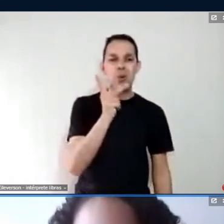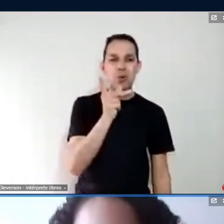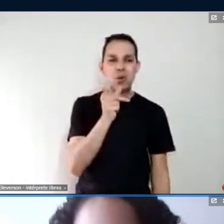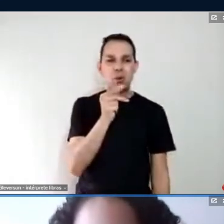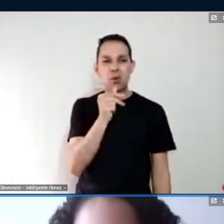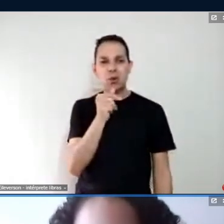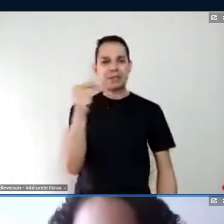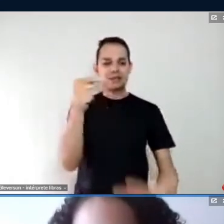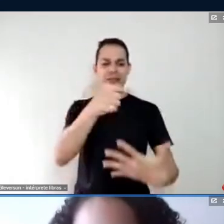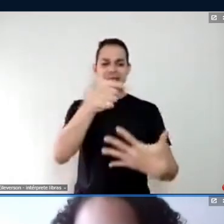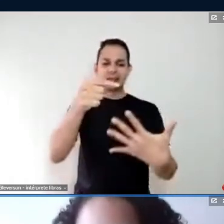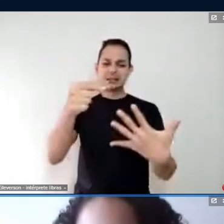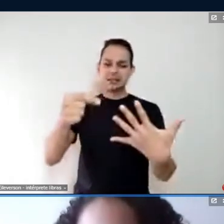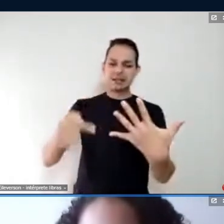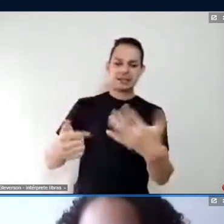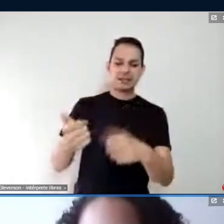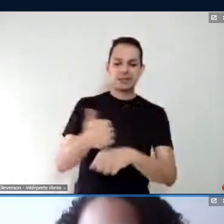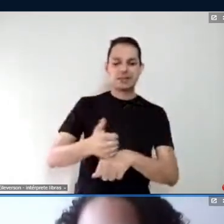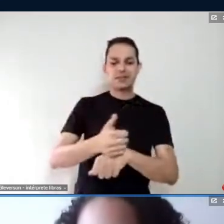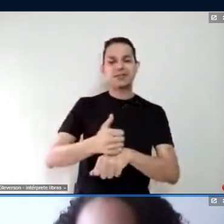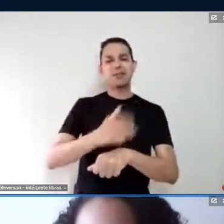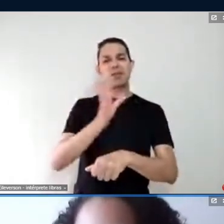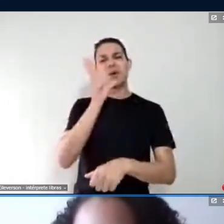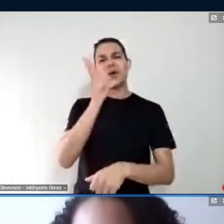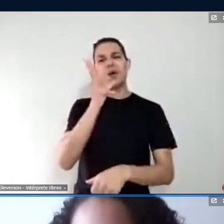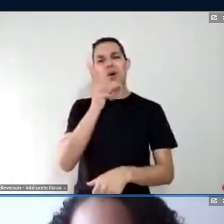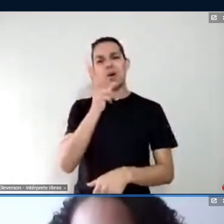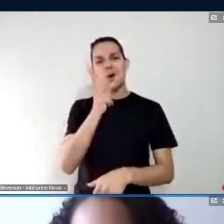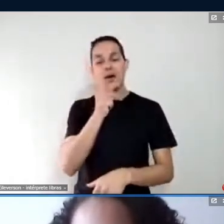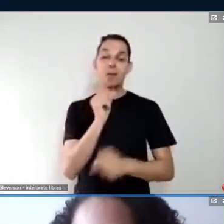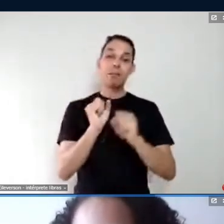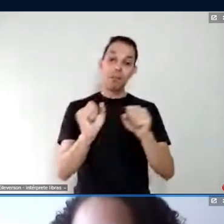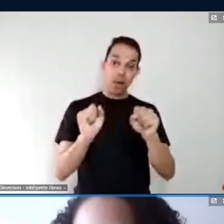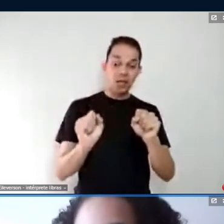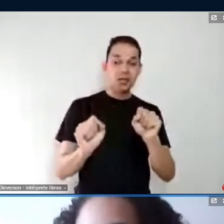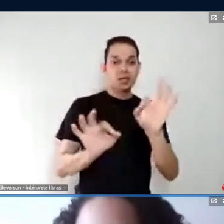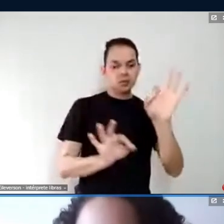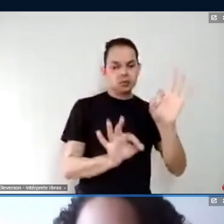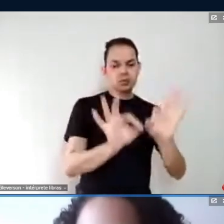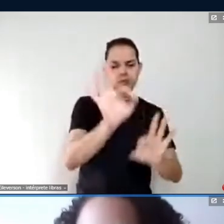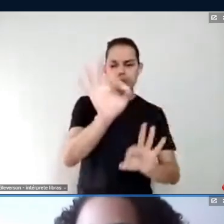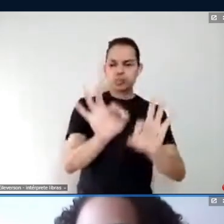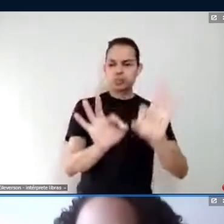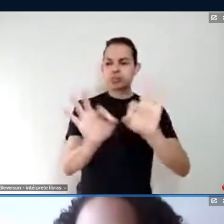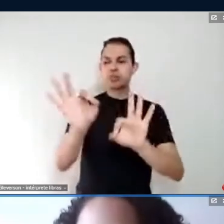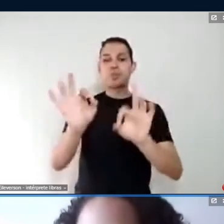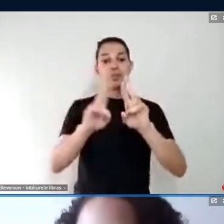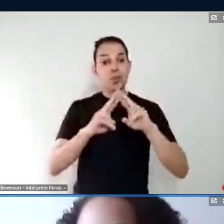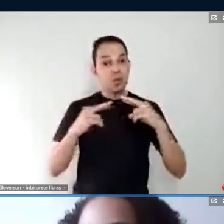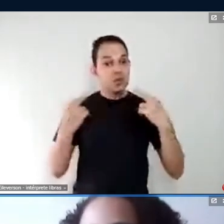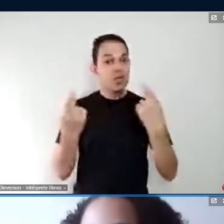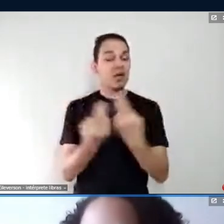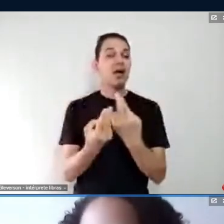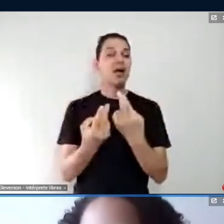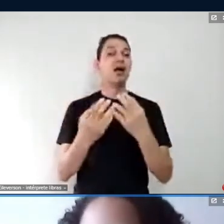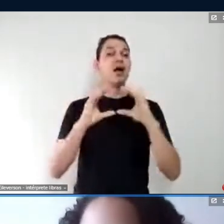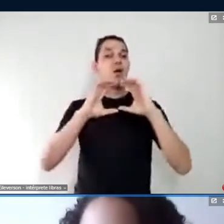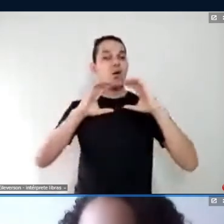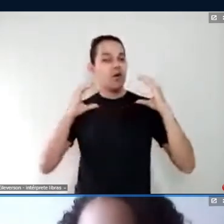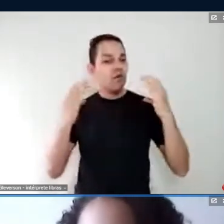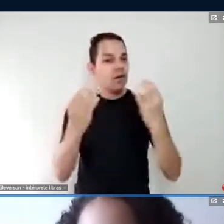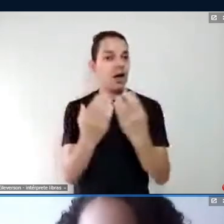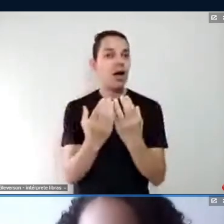profissionais, né, então, quem sabe desenhar aí um encontro, um fórum, né,